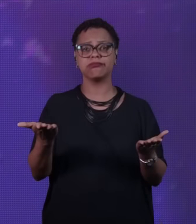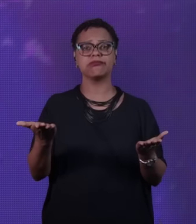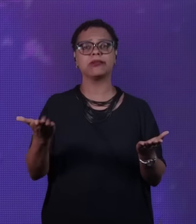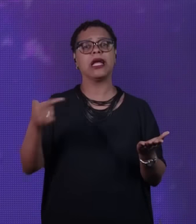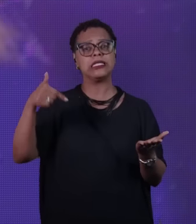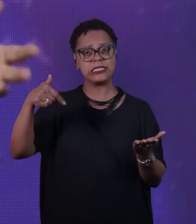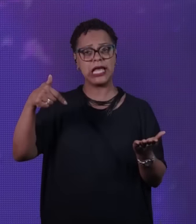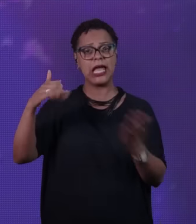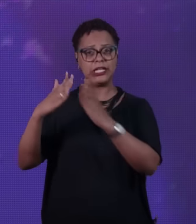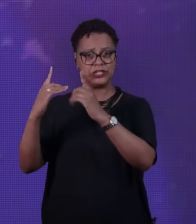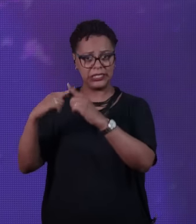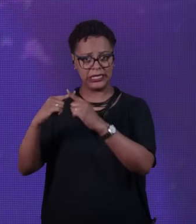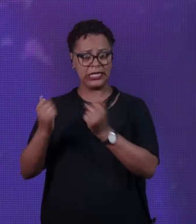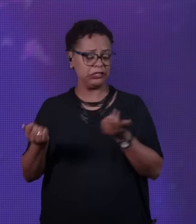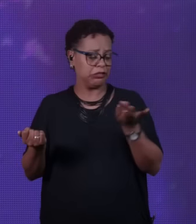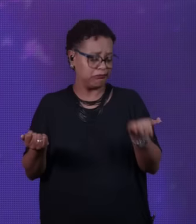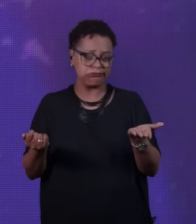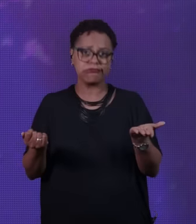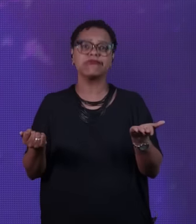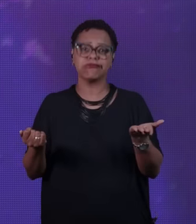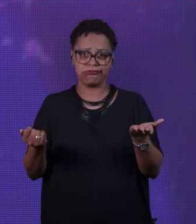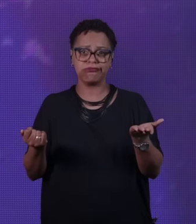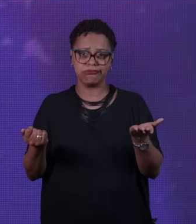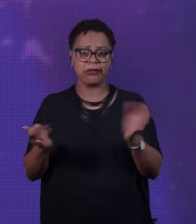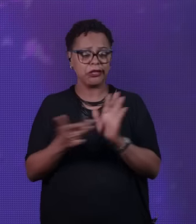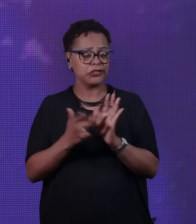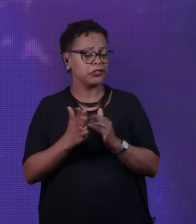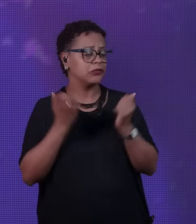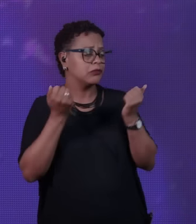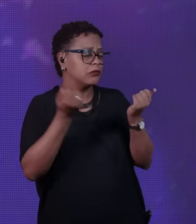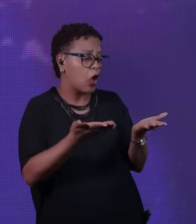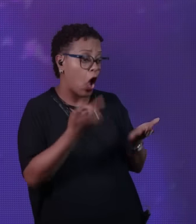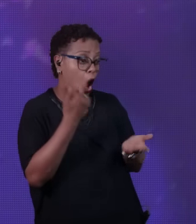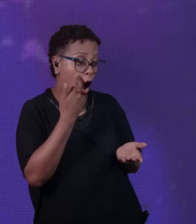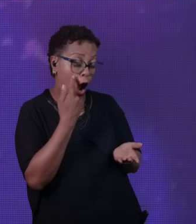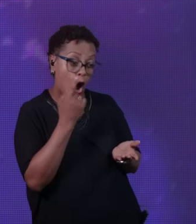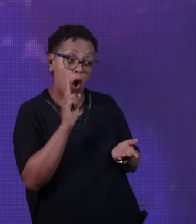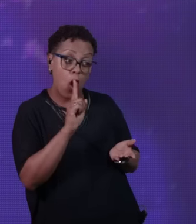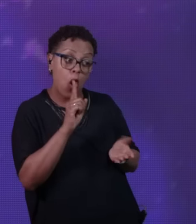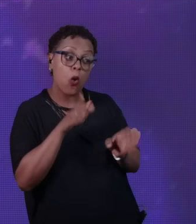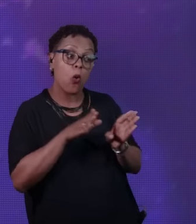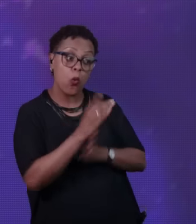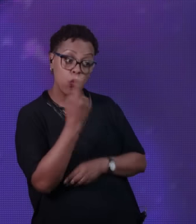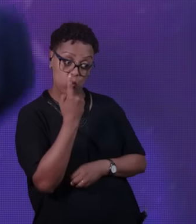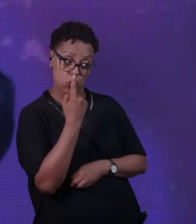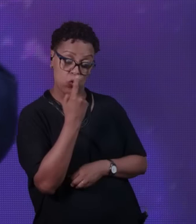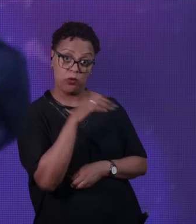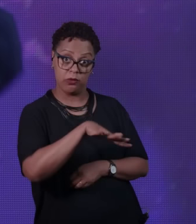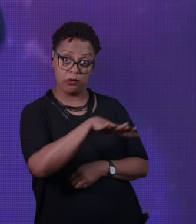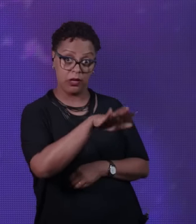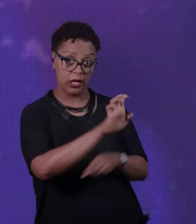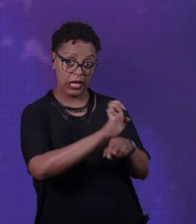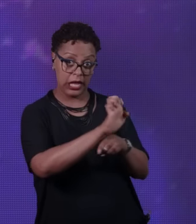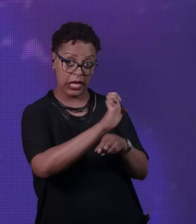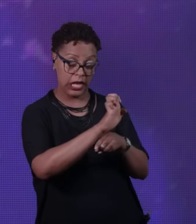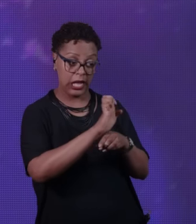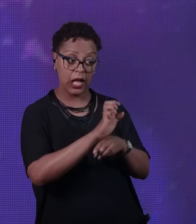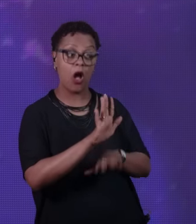igrejas, depois de dar elogios para aquela igreja, ele faz uma reprimenda. Ele diz: eu